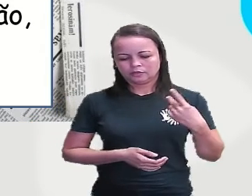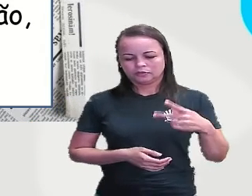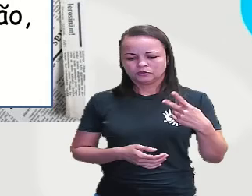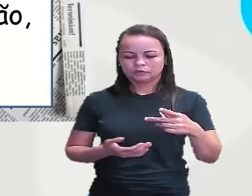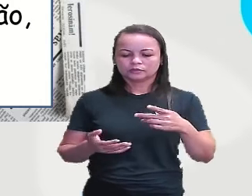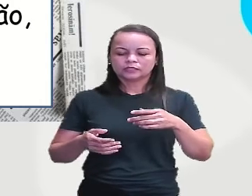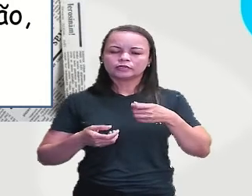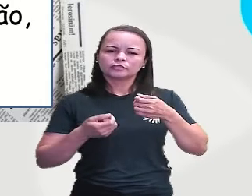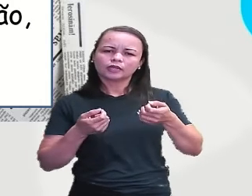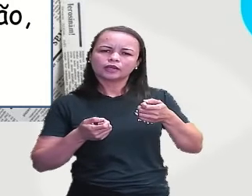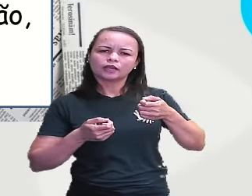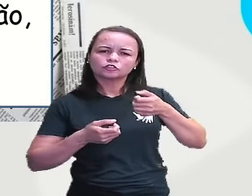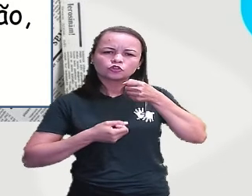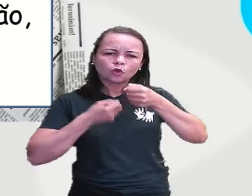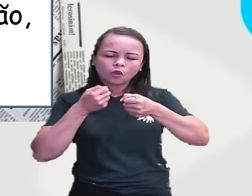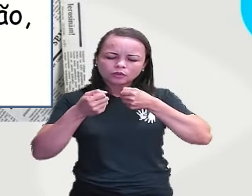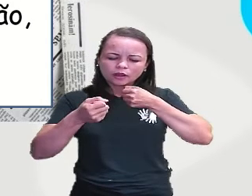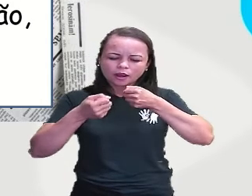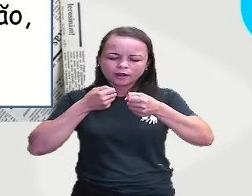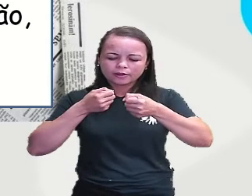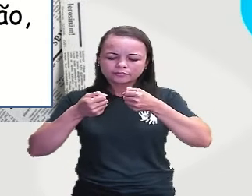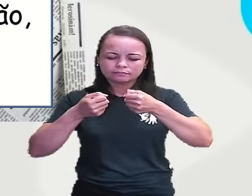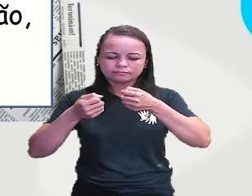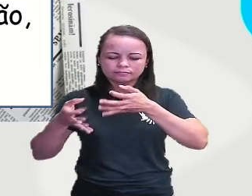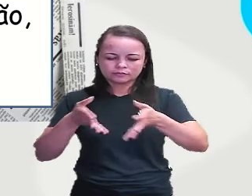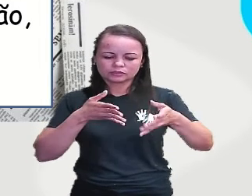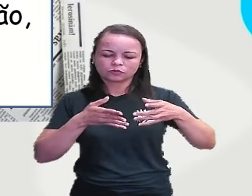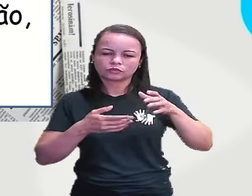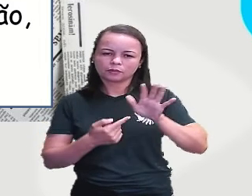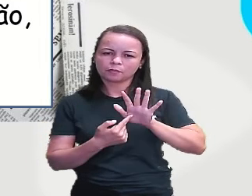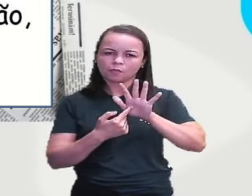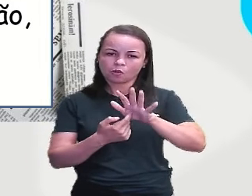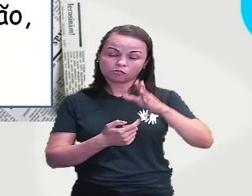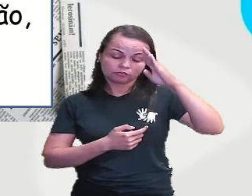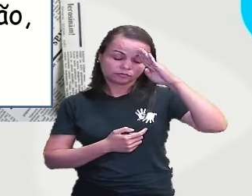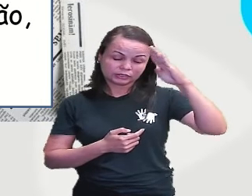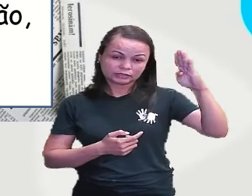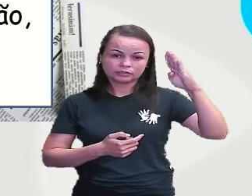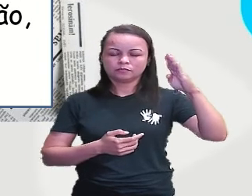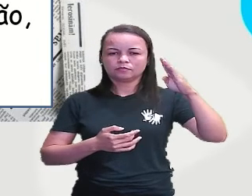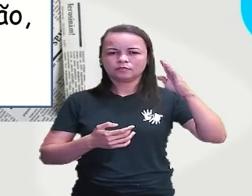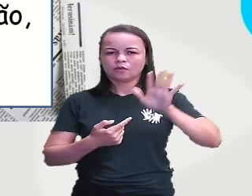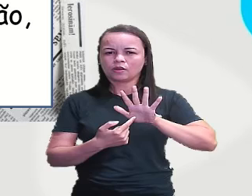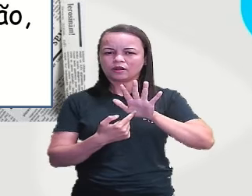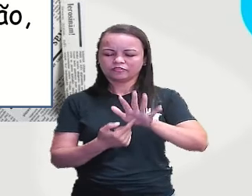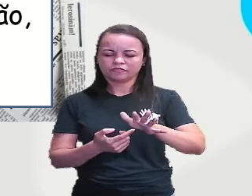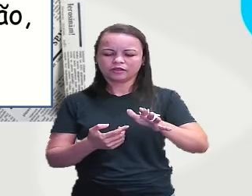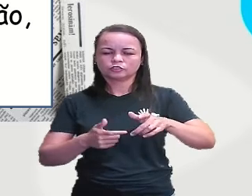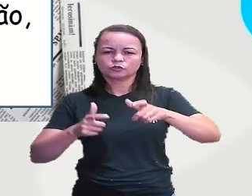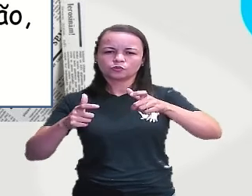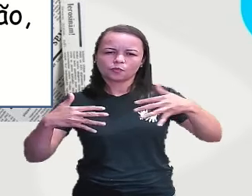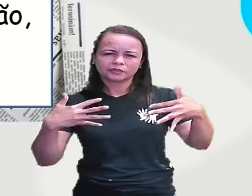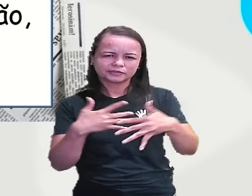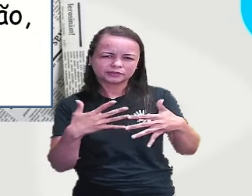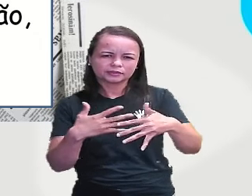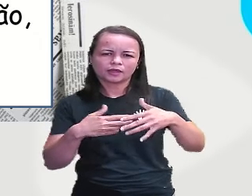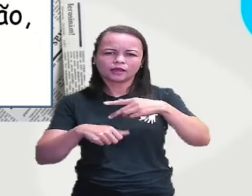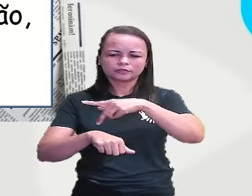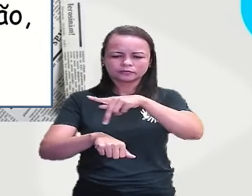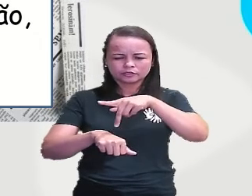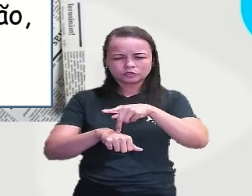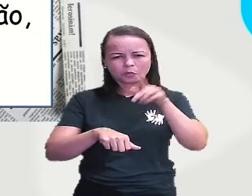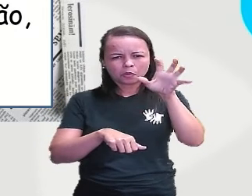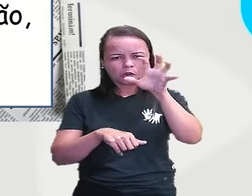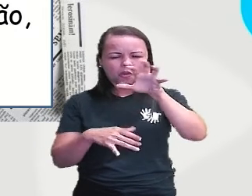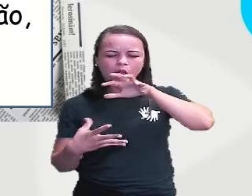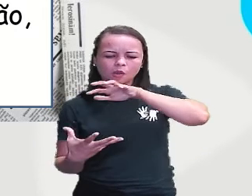que tem como principal característica apresentar um fato relevante para uma cidade, uma região, um país e o